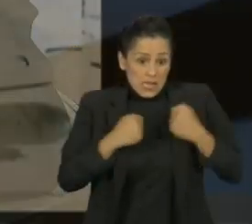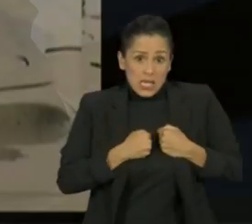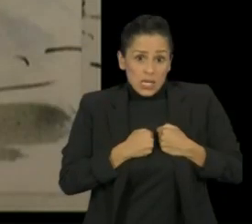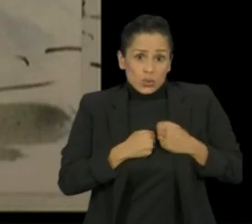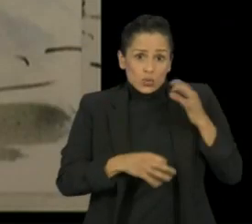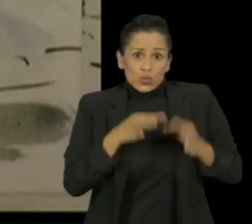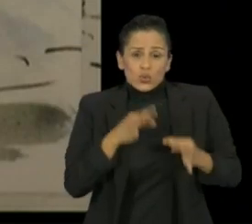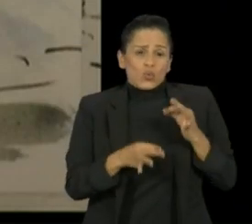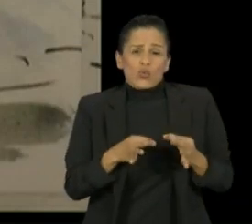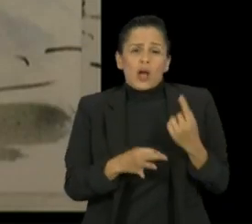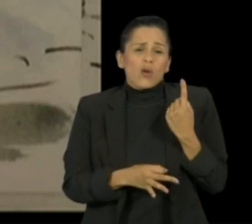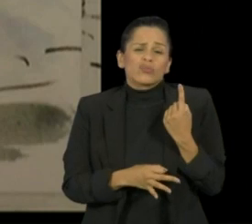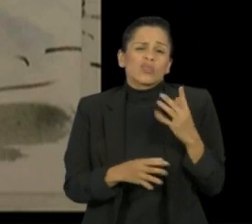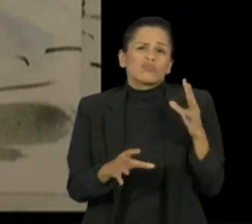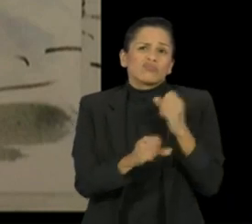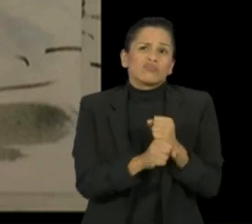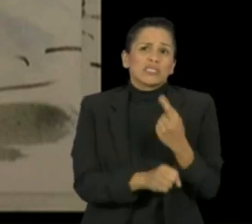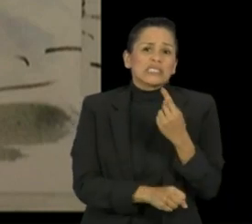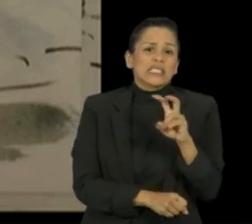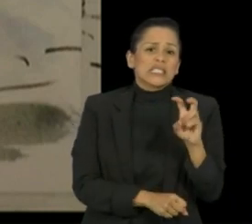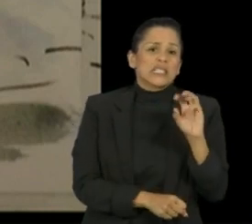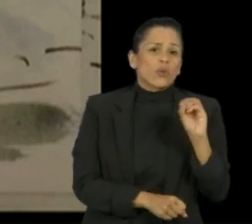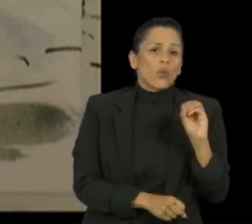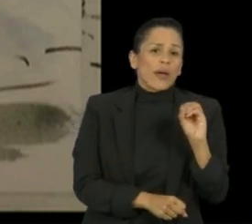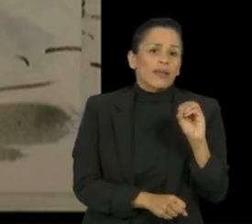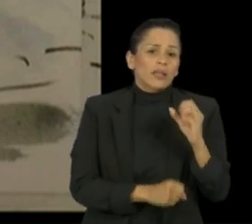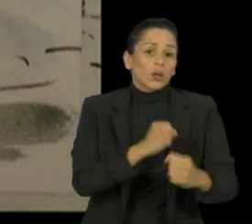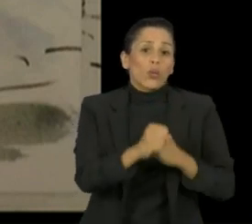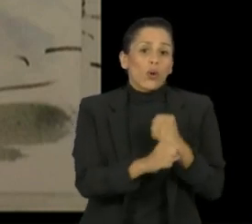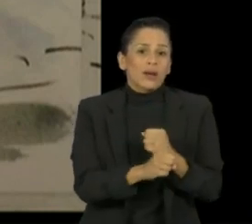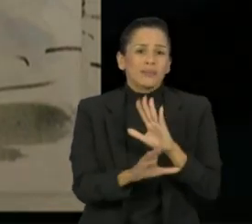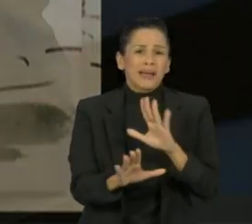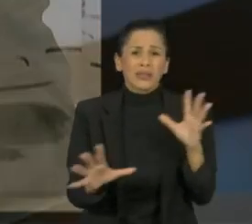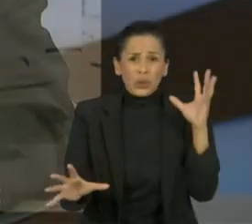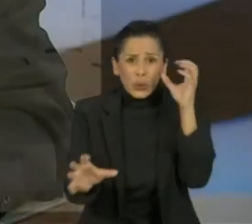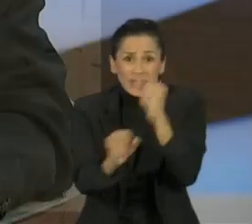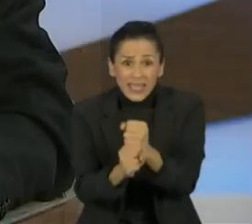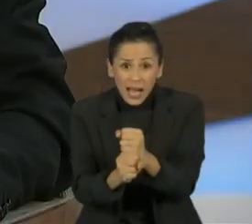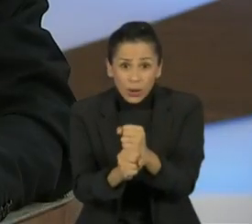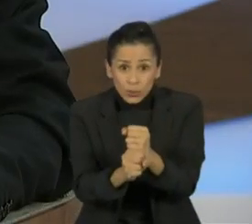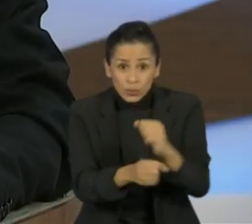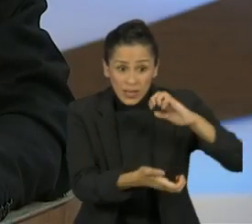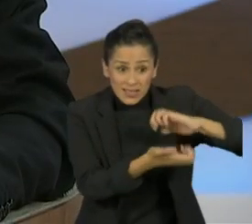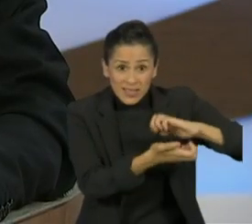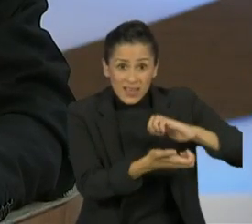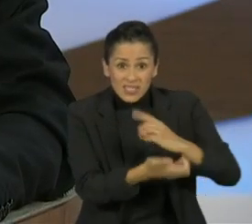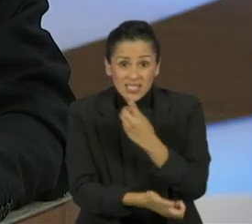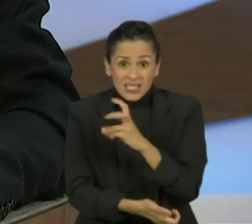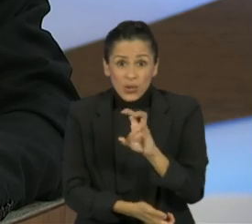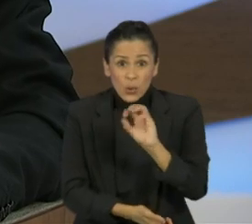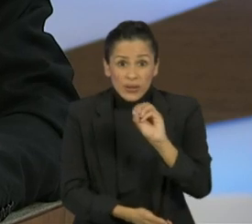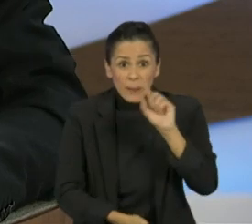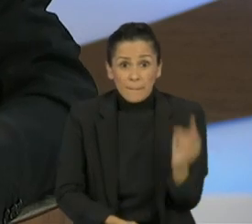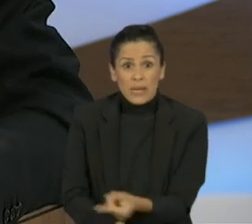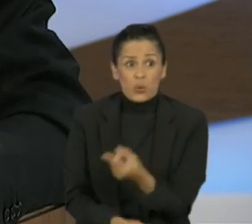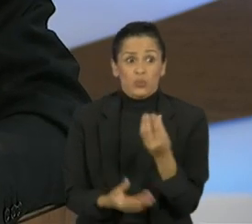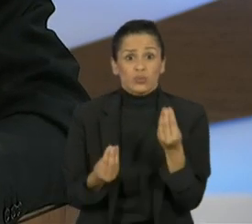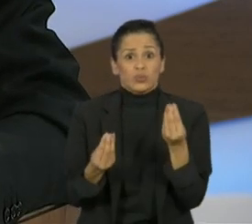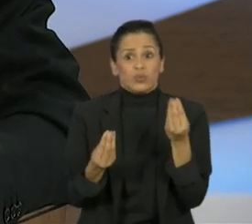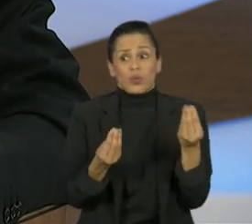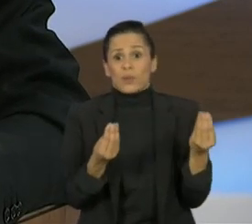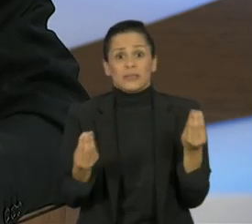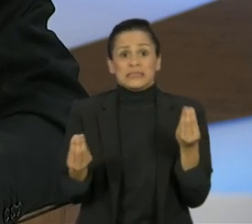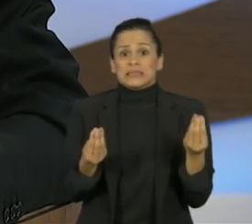processos por ano o supremo tem 50 mil processos como é que você faz tanto amor não caracterização ela